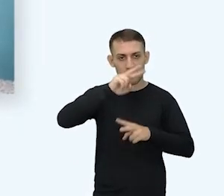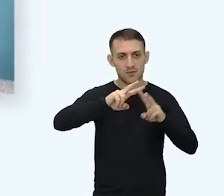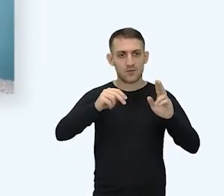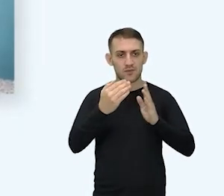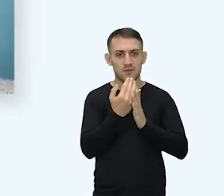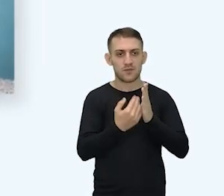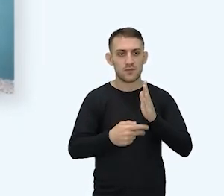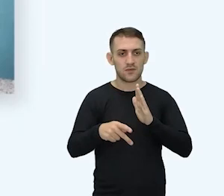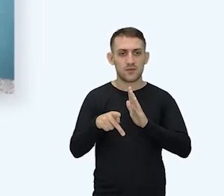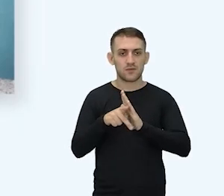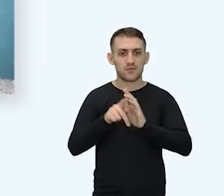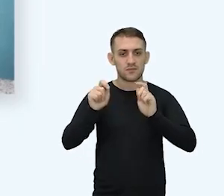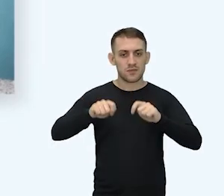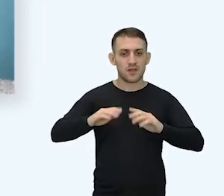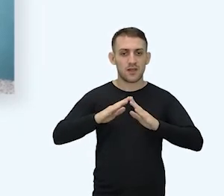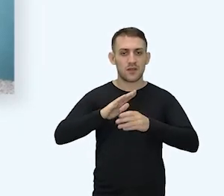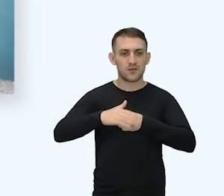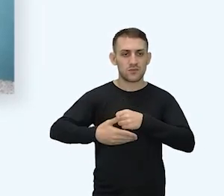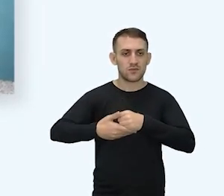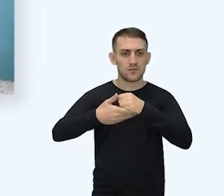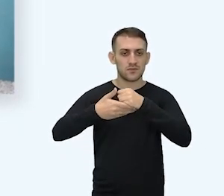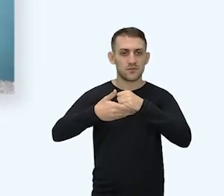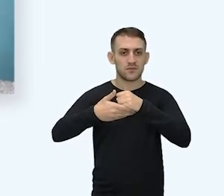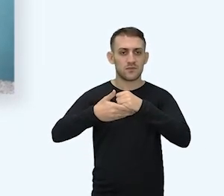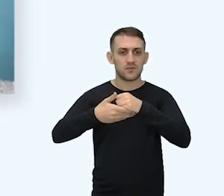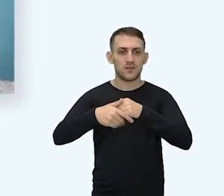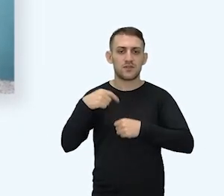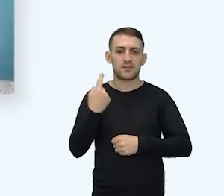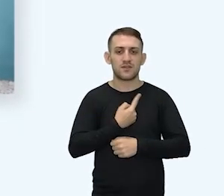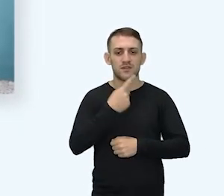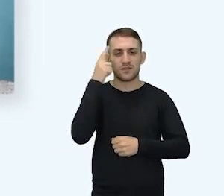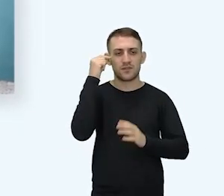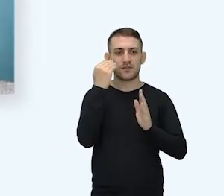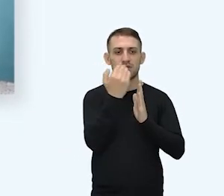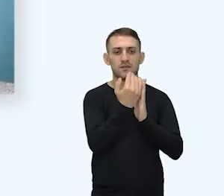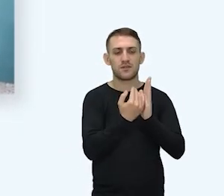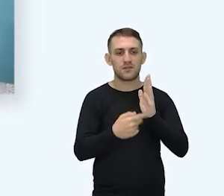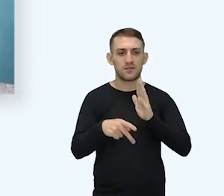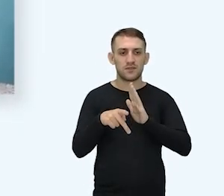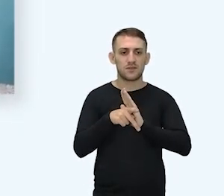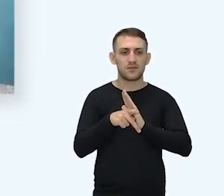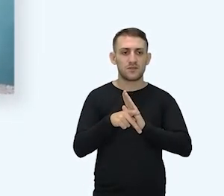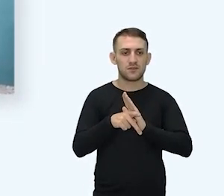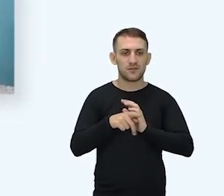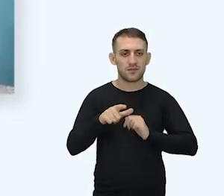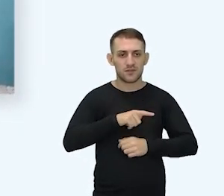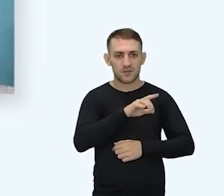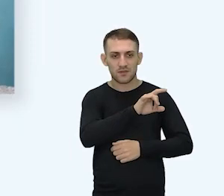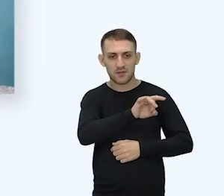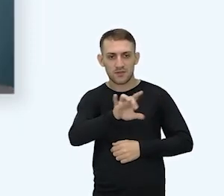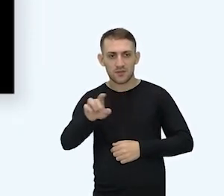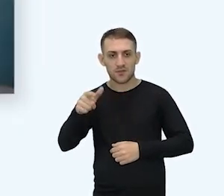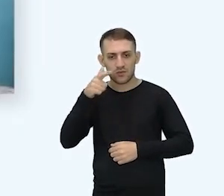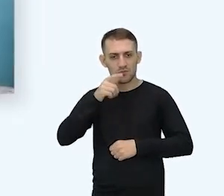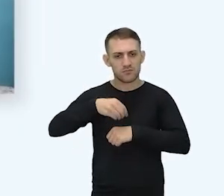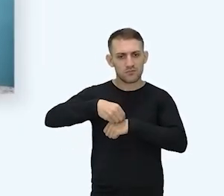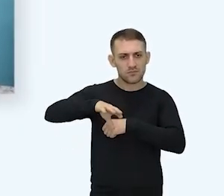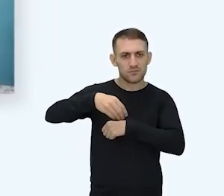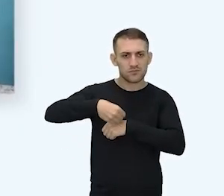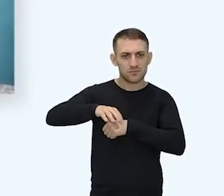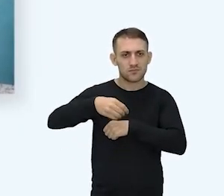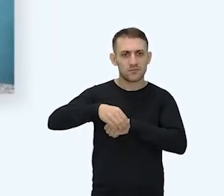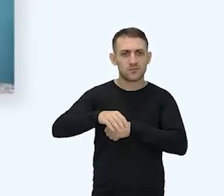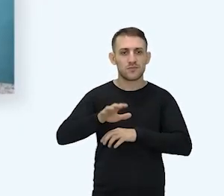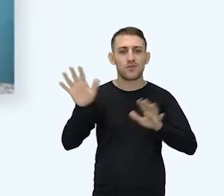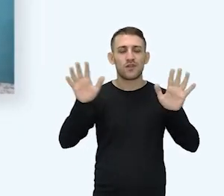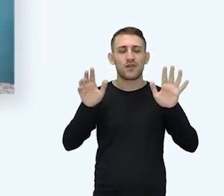fazem uma casa ser sustentável. Colocamos nossas ideias em um painel de controle, onde cada um deu sua sugestão. Oi, eu